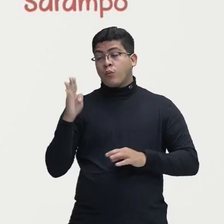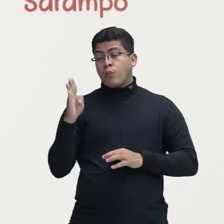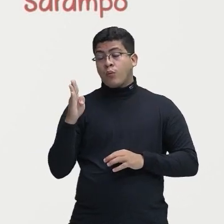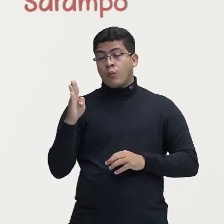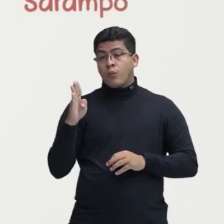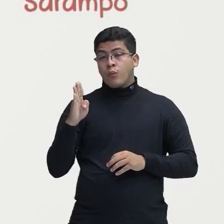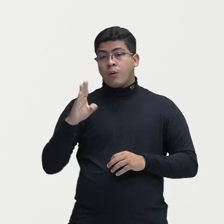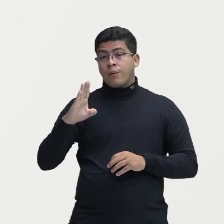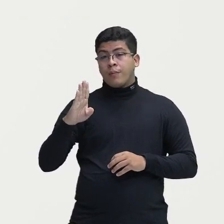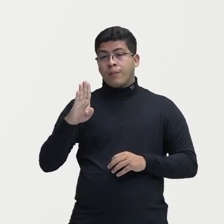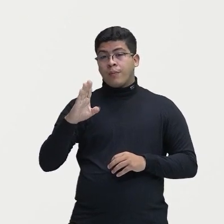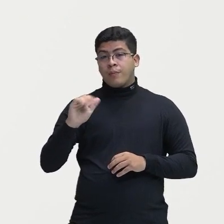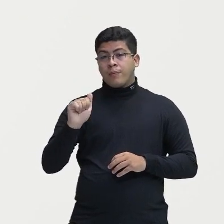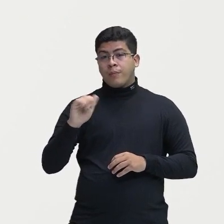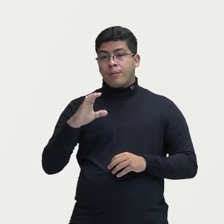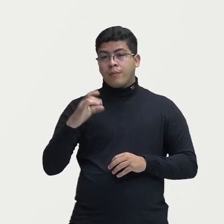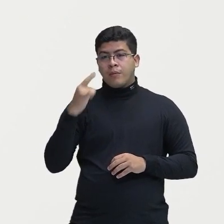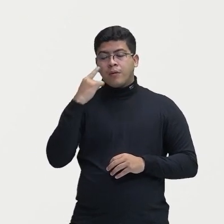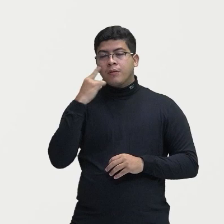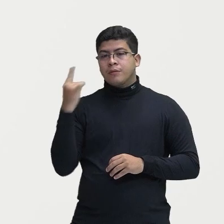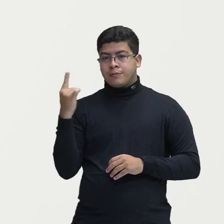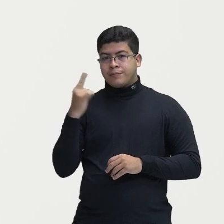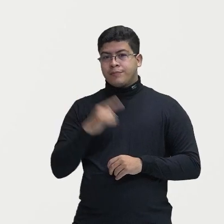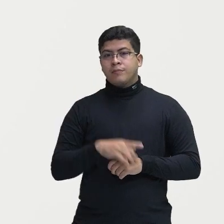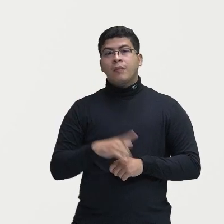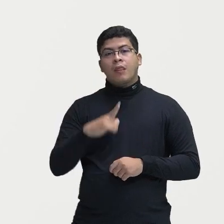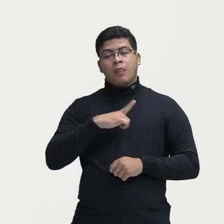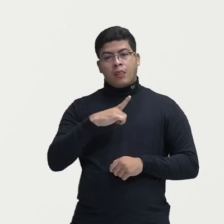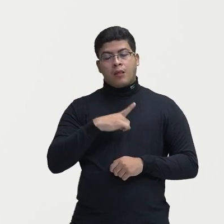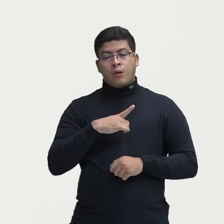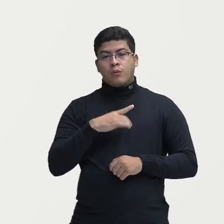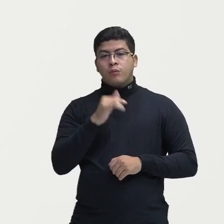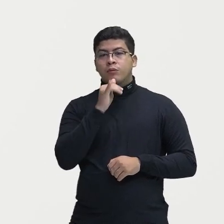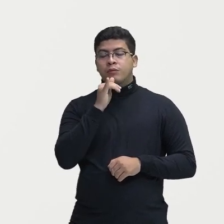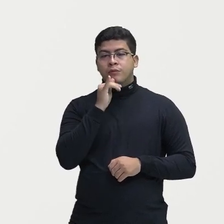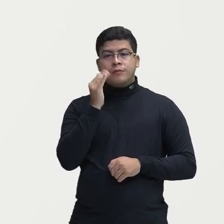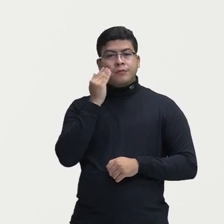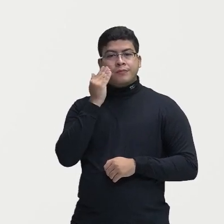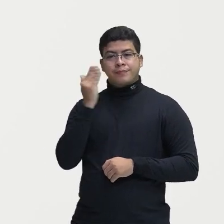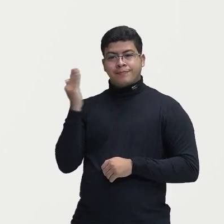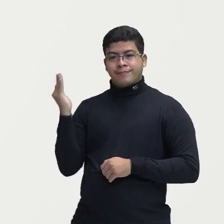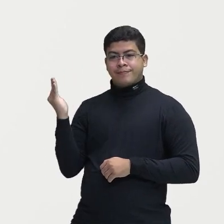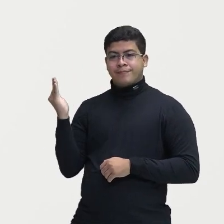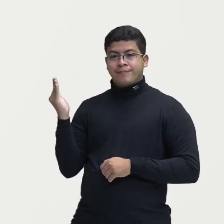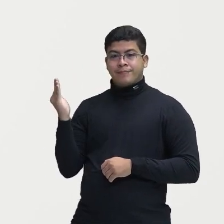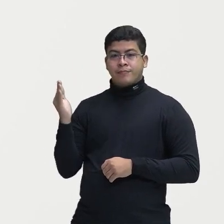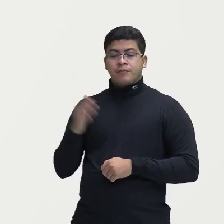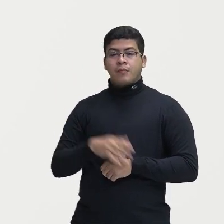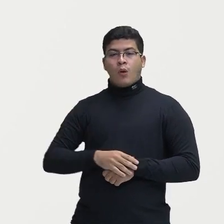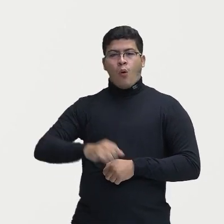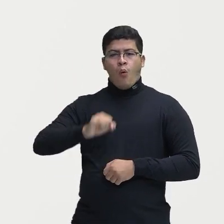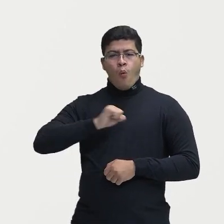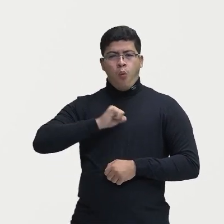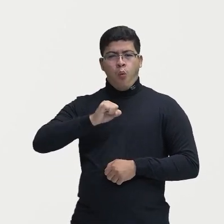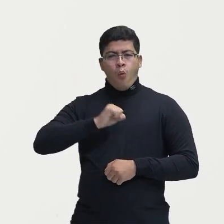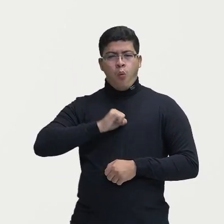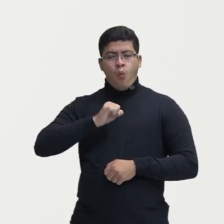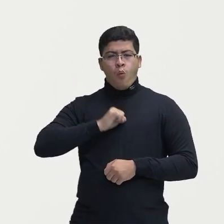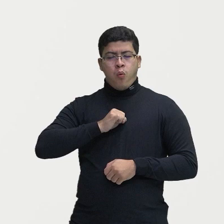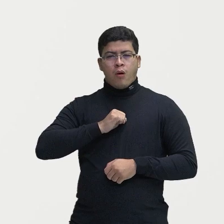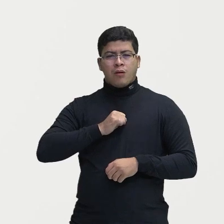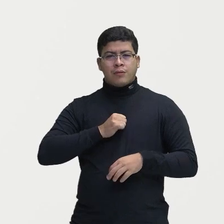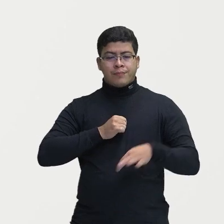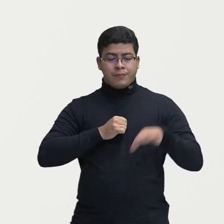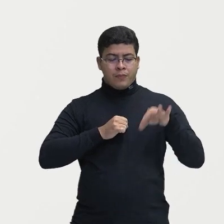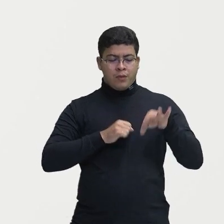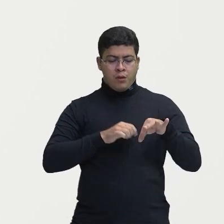sua relação. Temos o exemplo da tuberculose, a vaginose, né, que